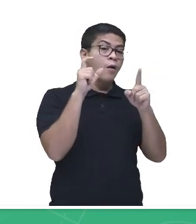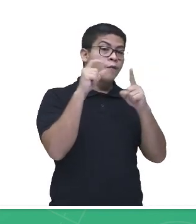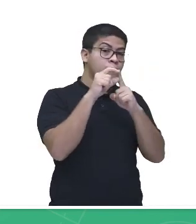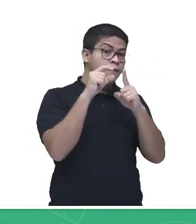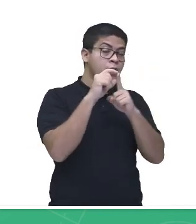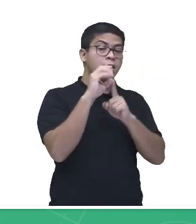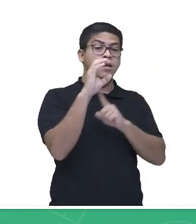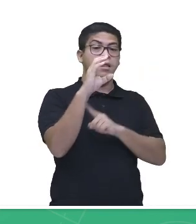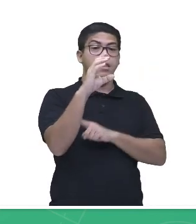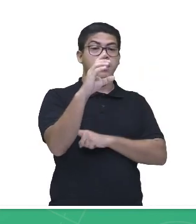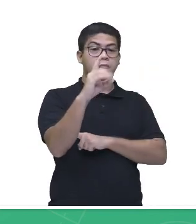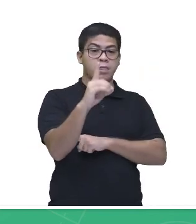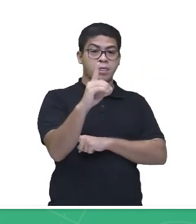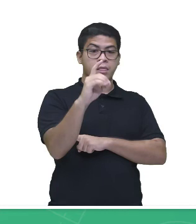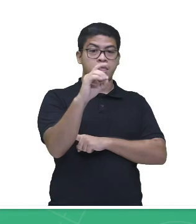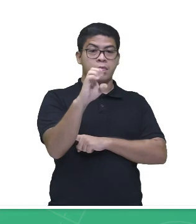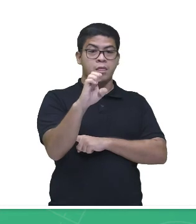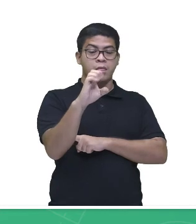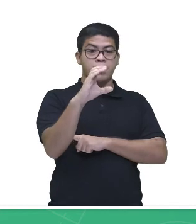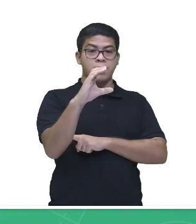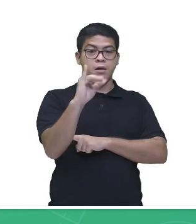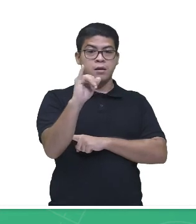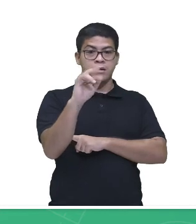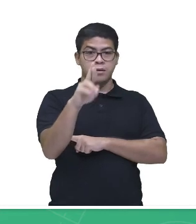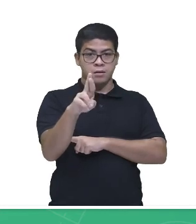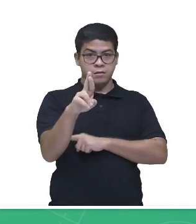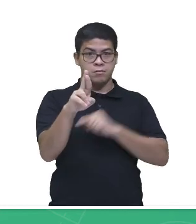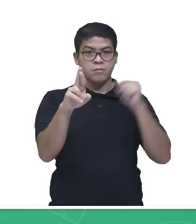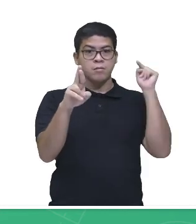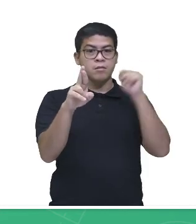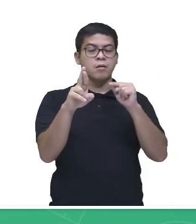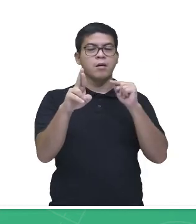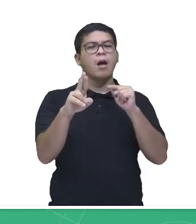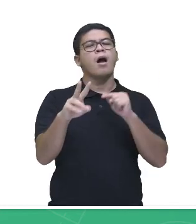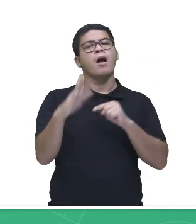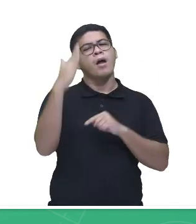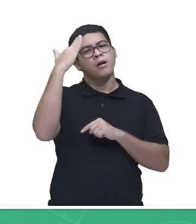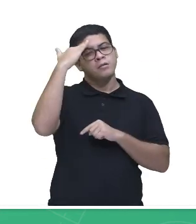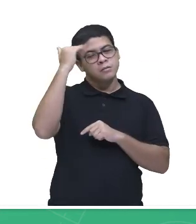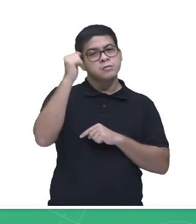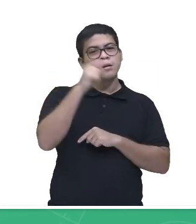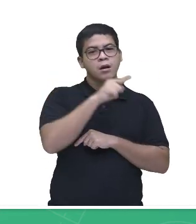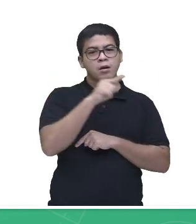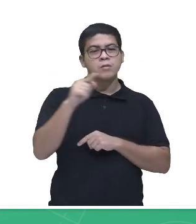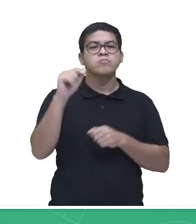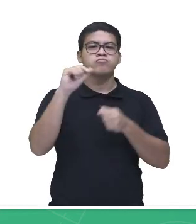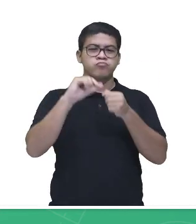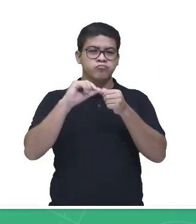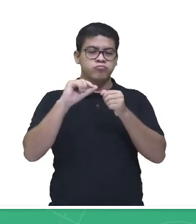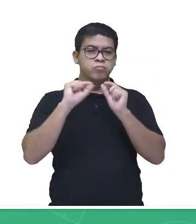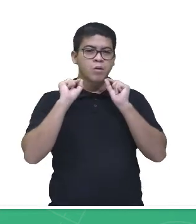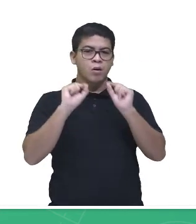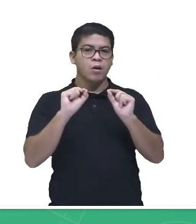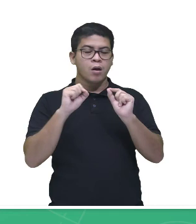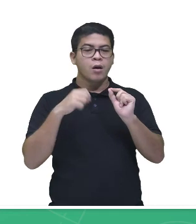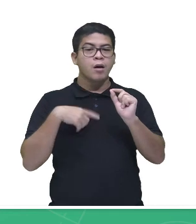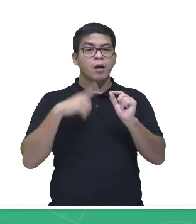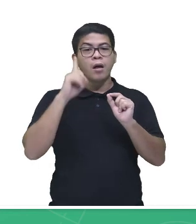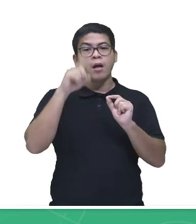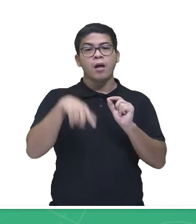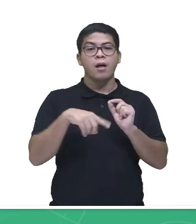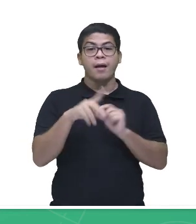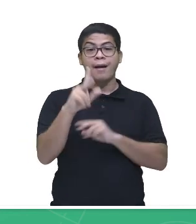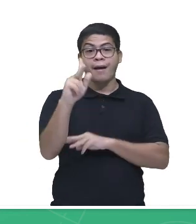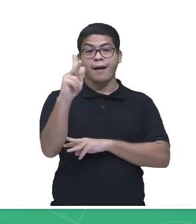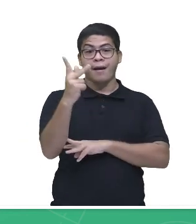aí o verbo haber. Hemos, eu sei que vocês fizeram isso. Nosotros hemos, qual é o particípio do verbo